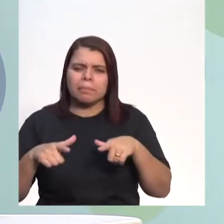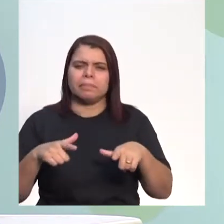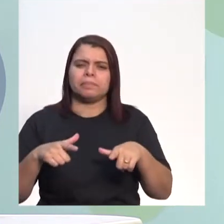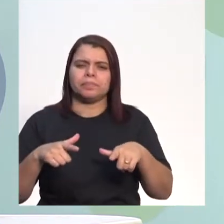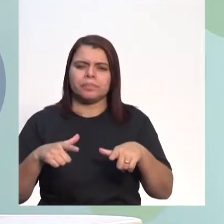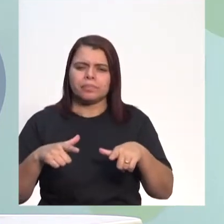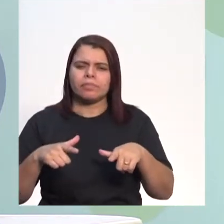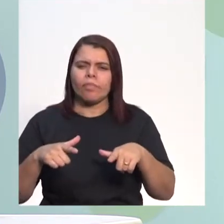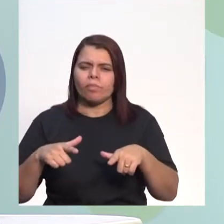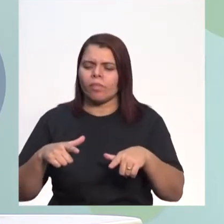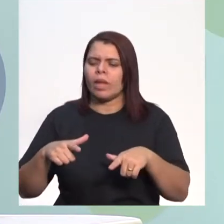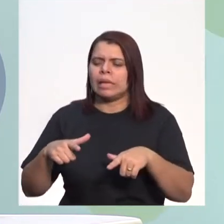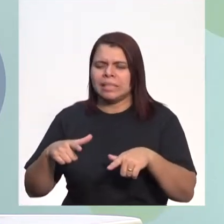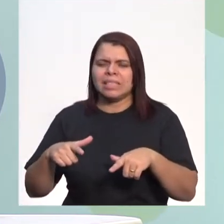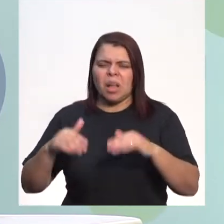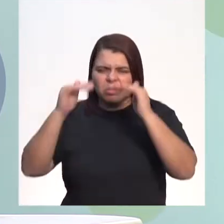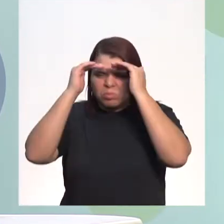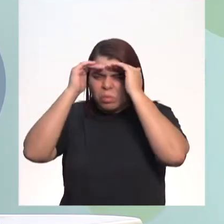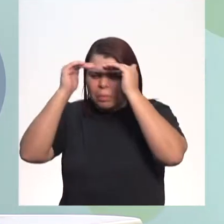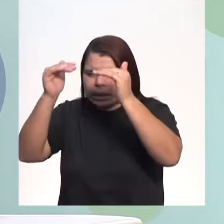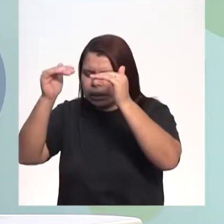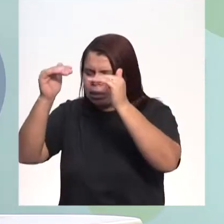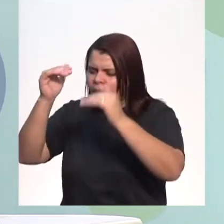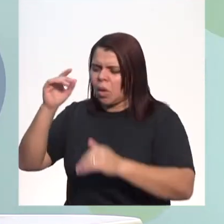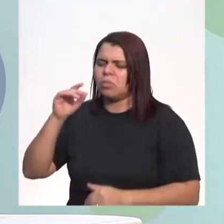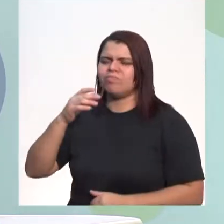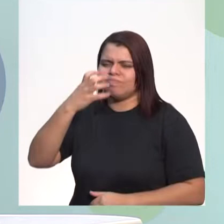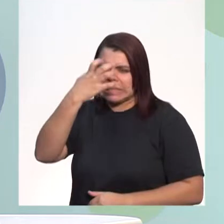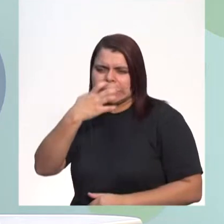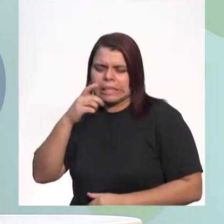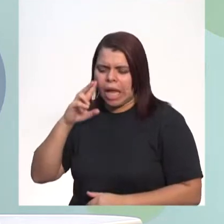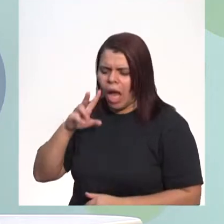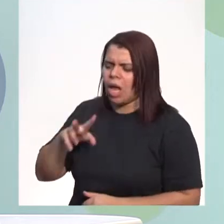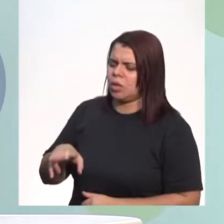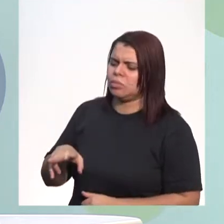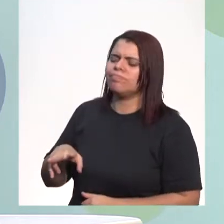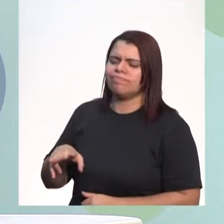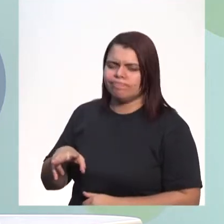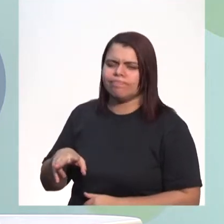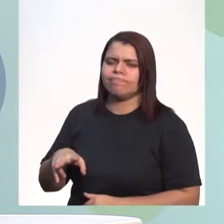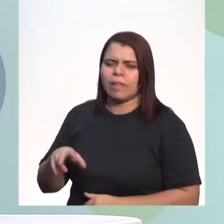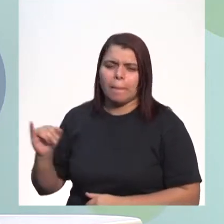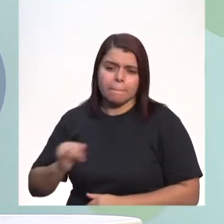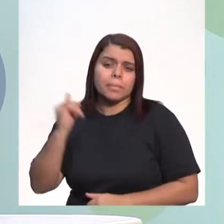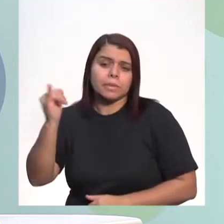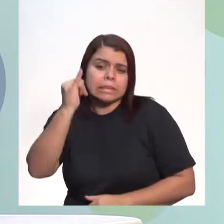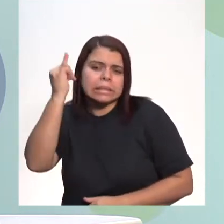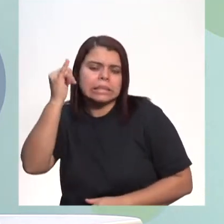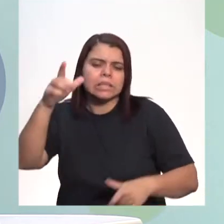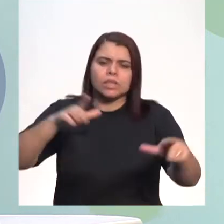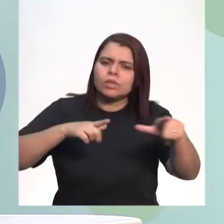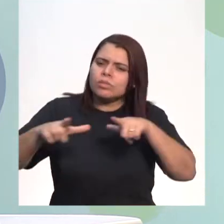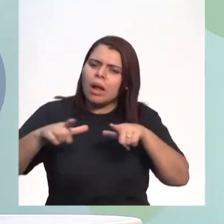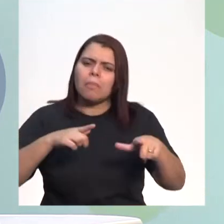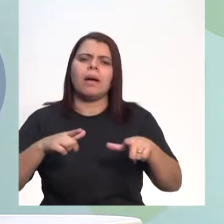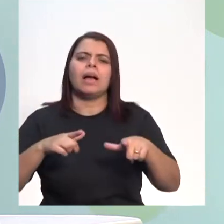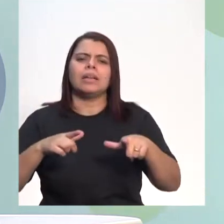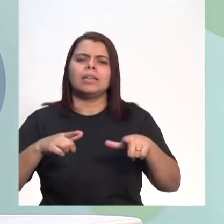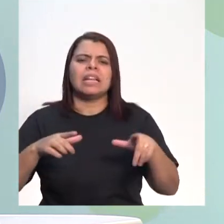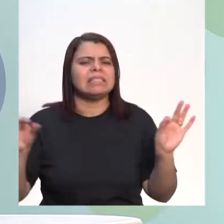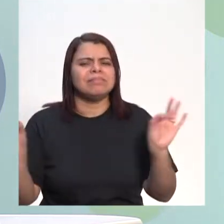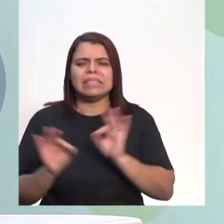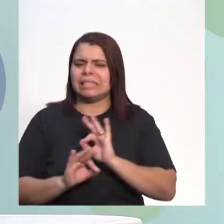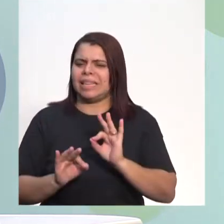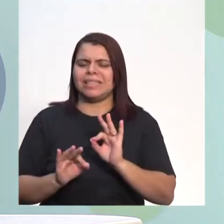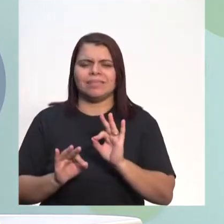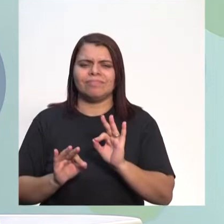muito afinco, com muita determinação, e tenho certeza com muito carinho por parte da equipe técnica, e esse trabalho vai, com certeza, ajudar muito